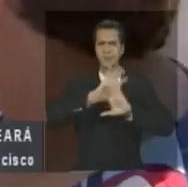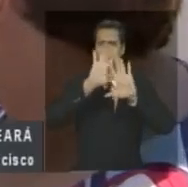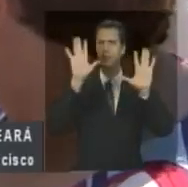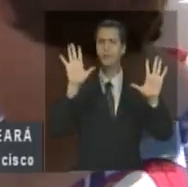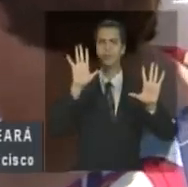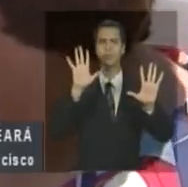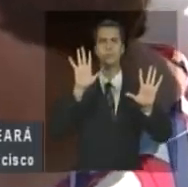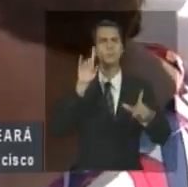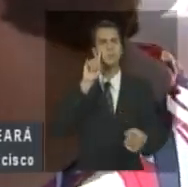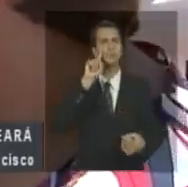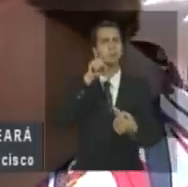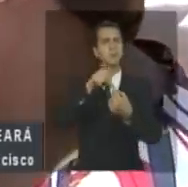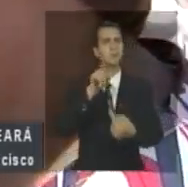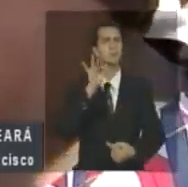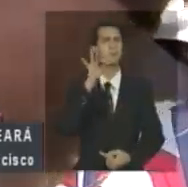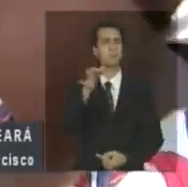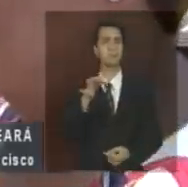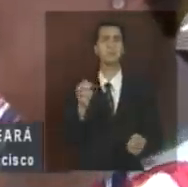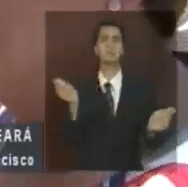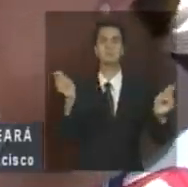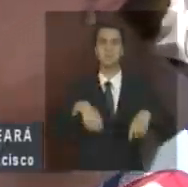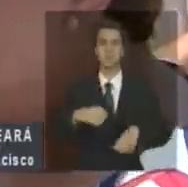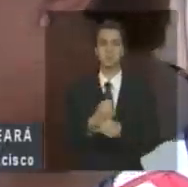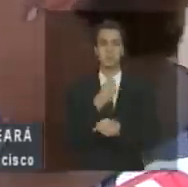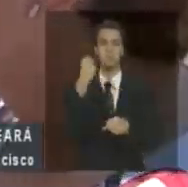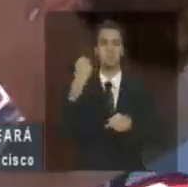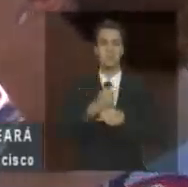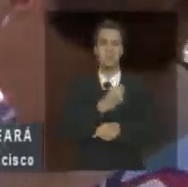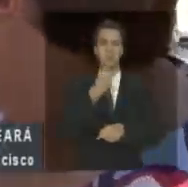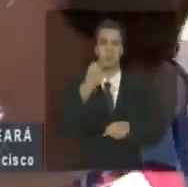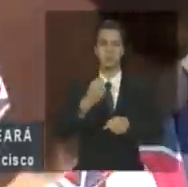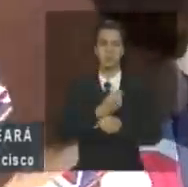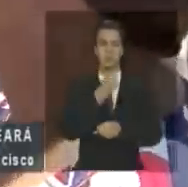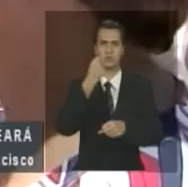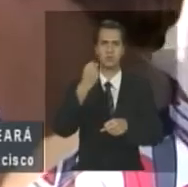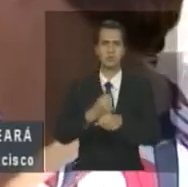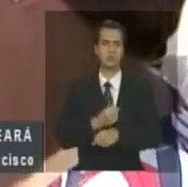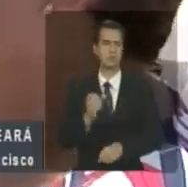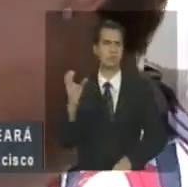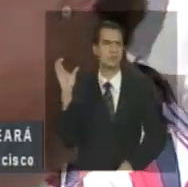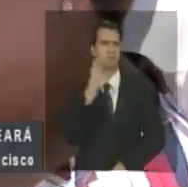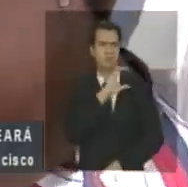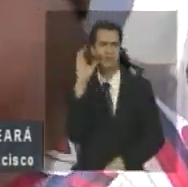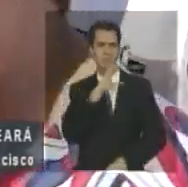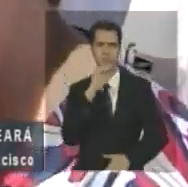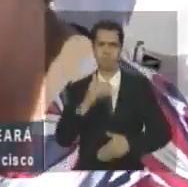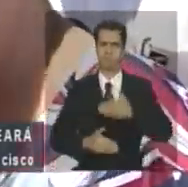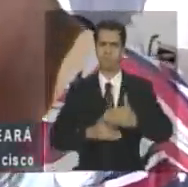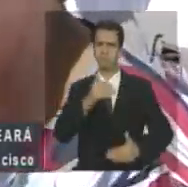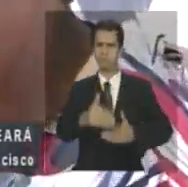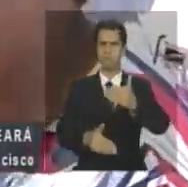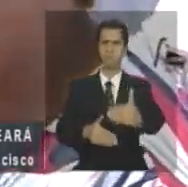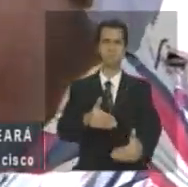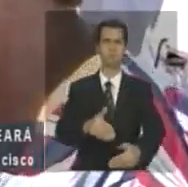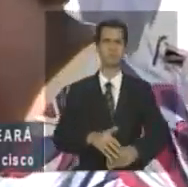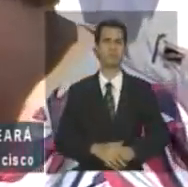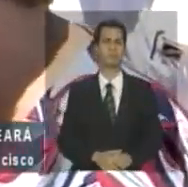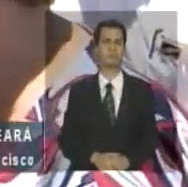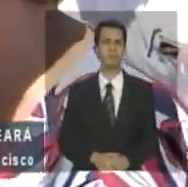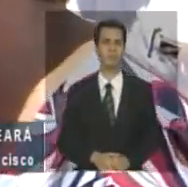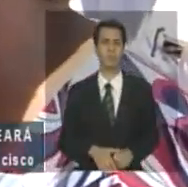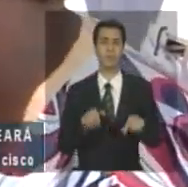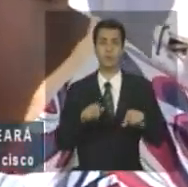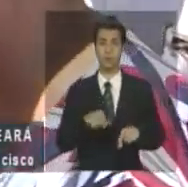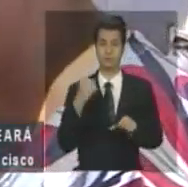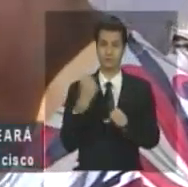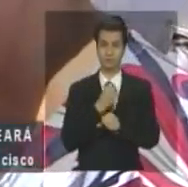de fazer com que essa obra entre em regime de cruzeiro. Fazer com que essa obra não